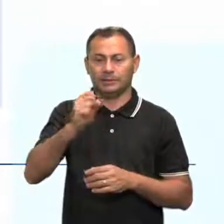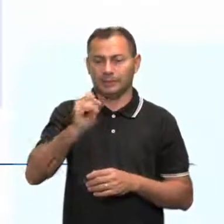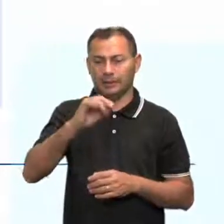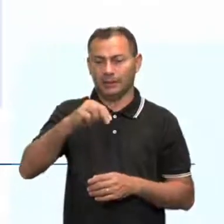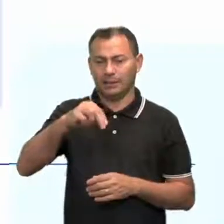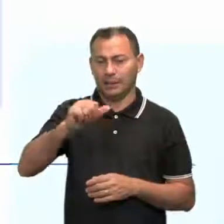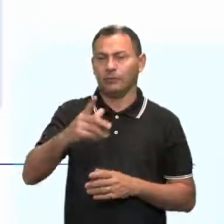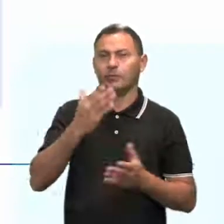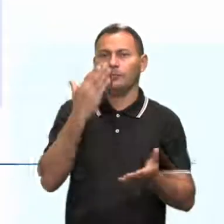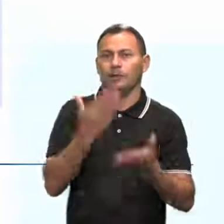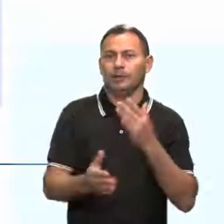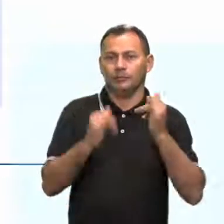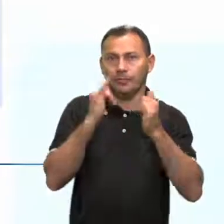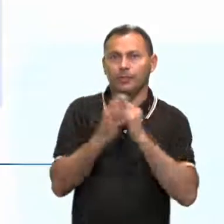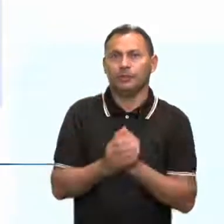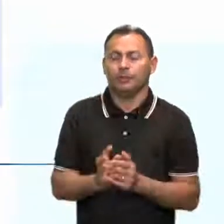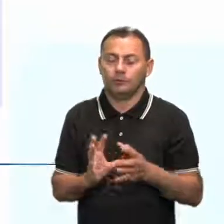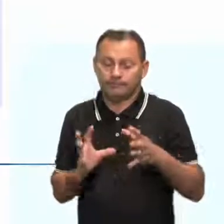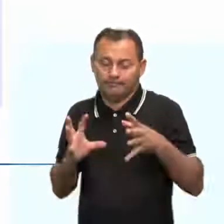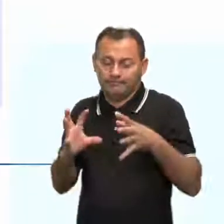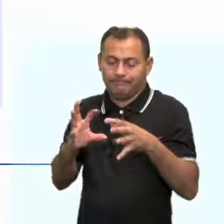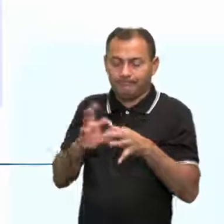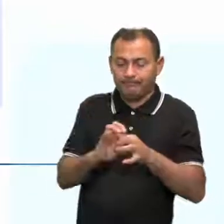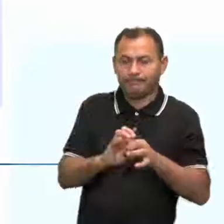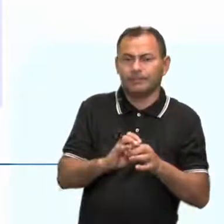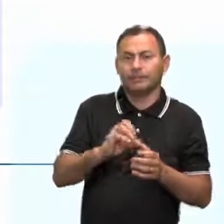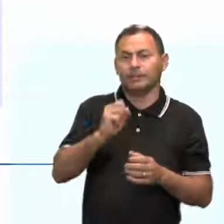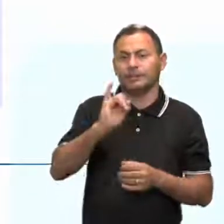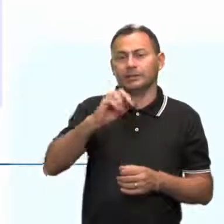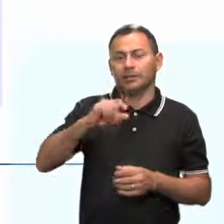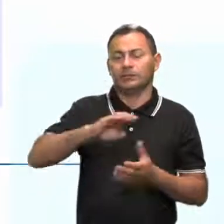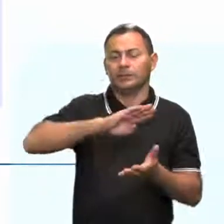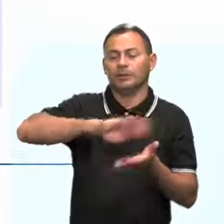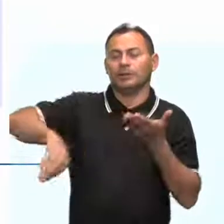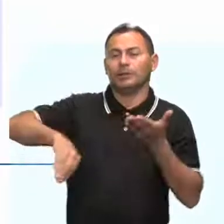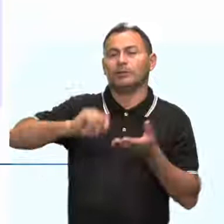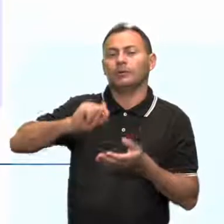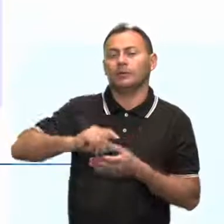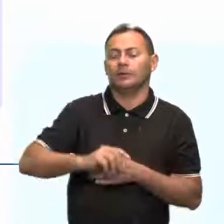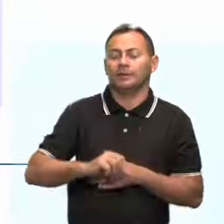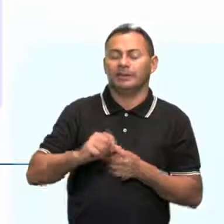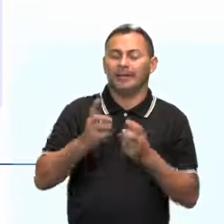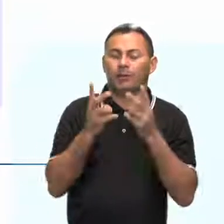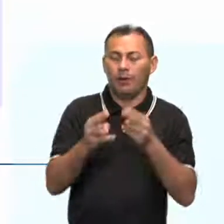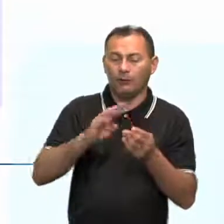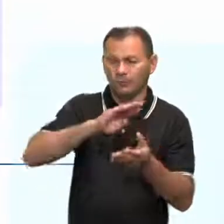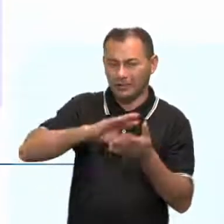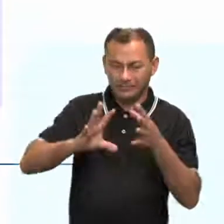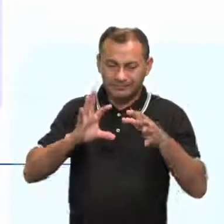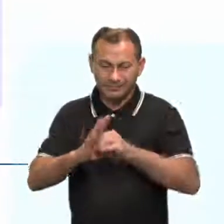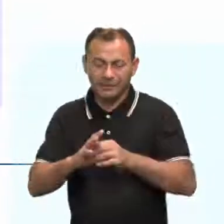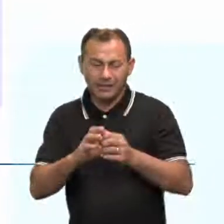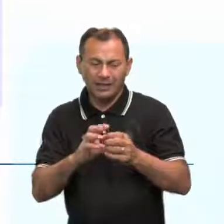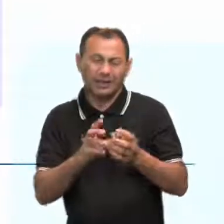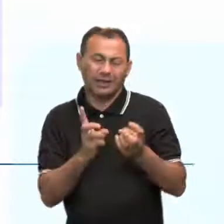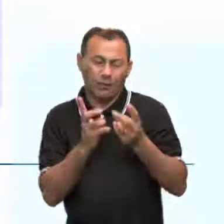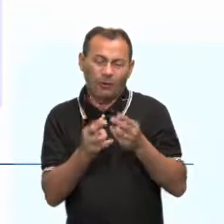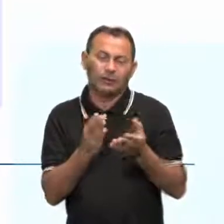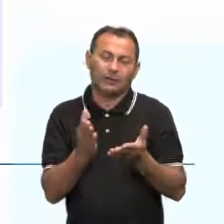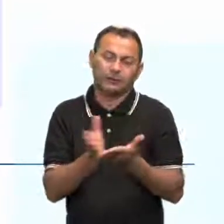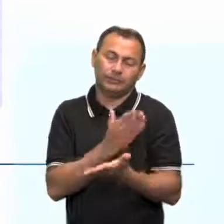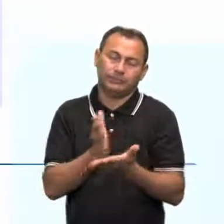perco informação. E quando eu compresso um sinal, eu só elimino o que é redundante. Então eu elimino